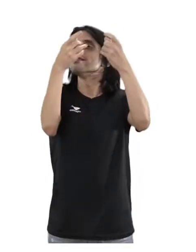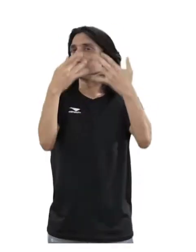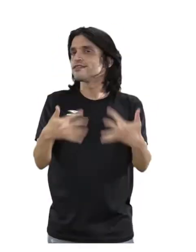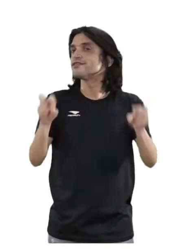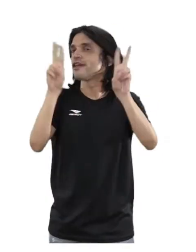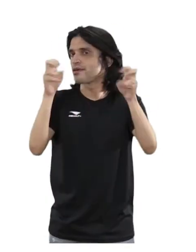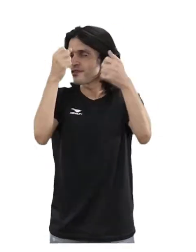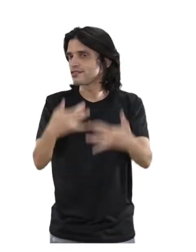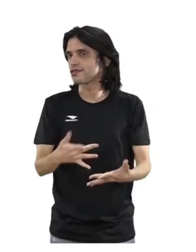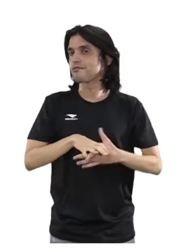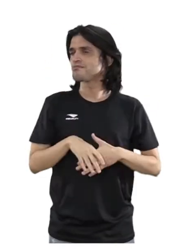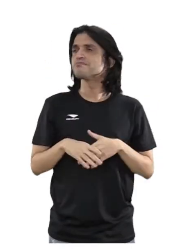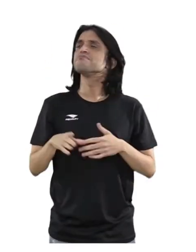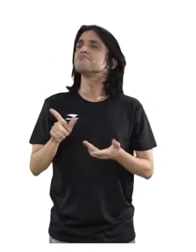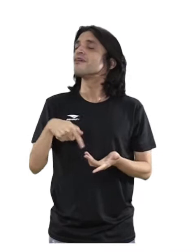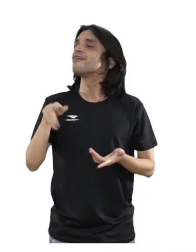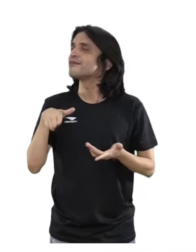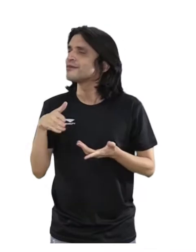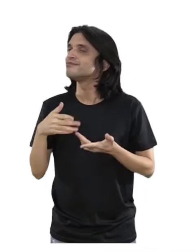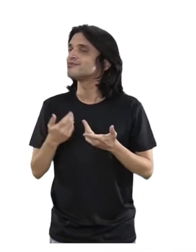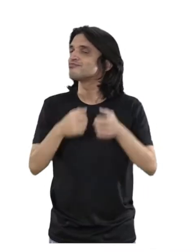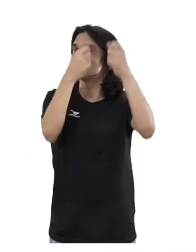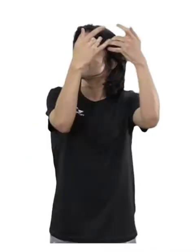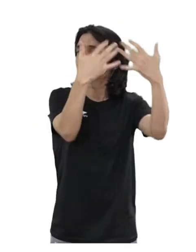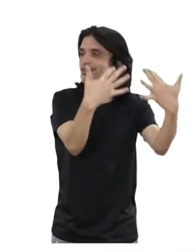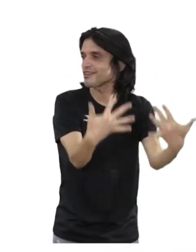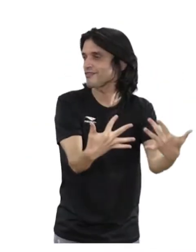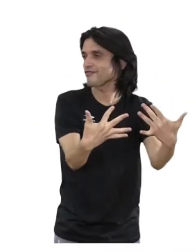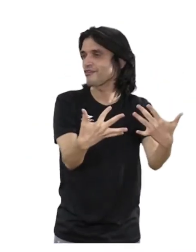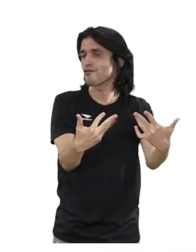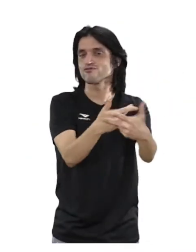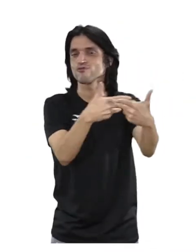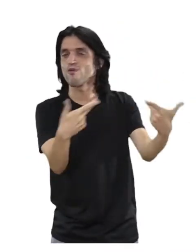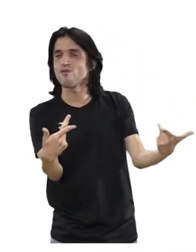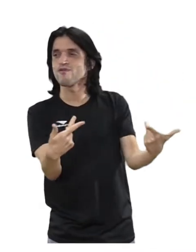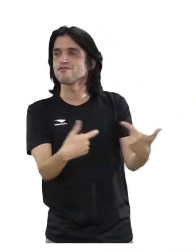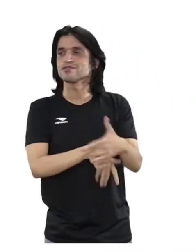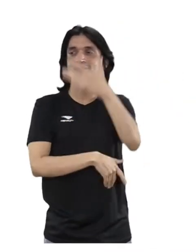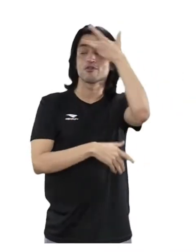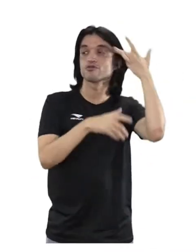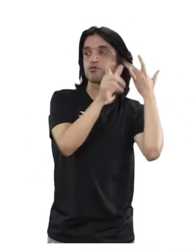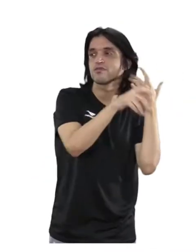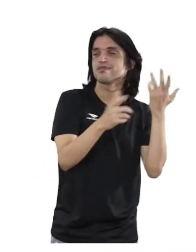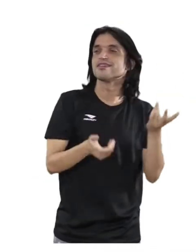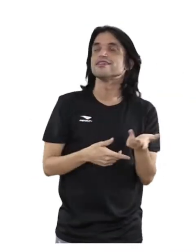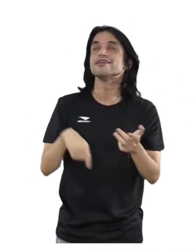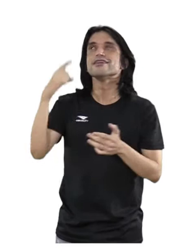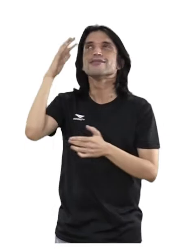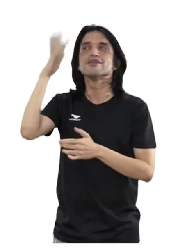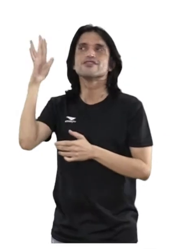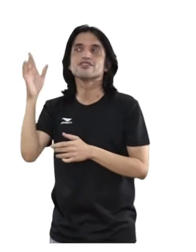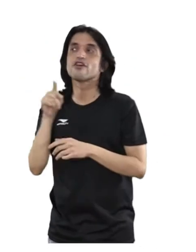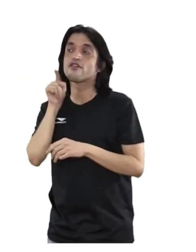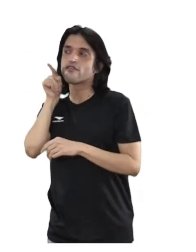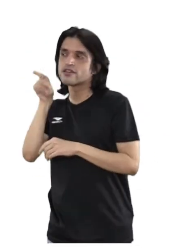uma pessoa, um lugar ou algo para alguém? Imagine que você esteja procurando um lugar